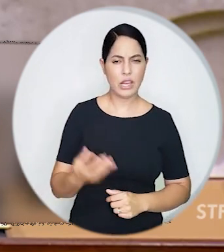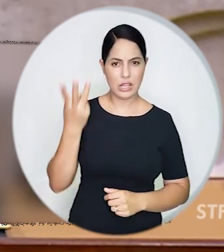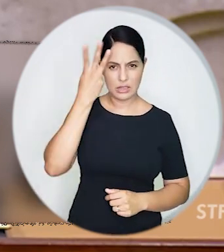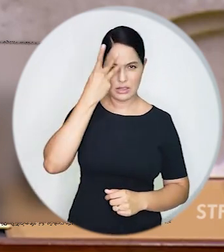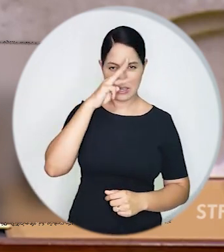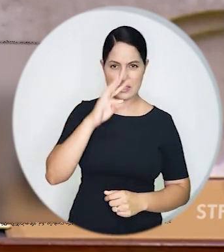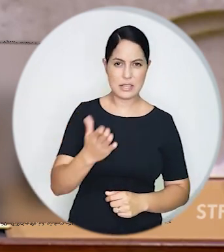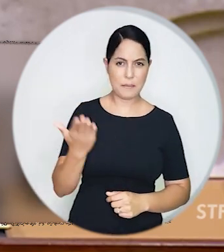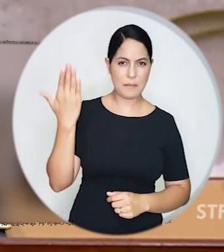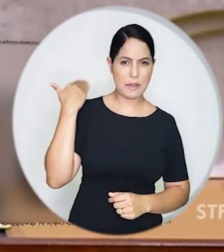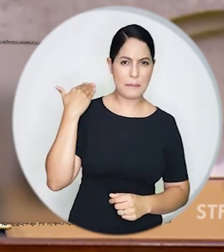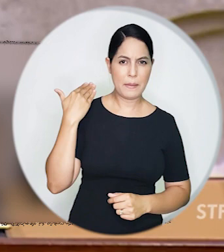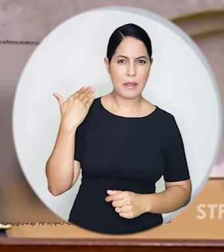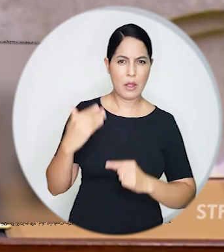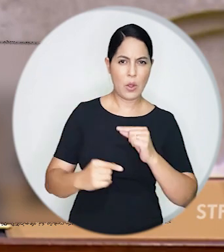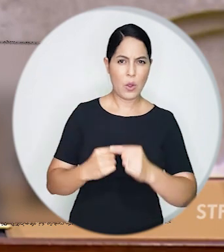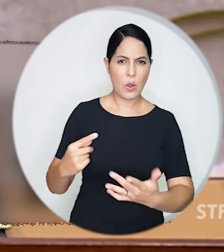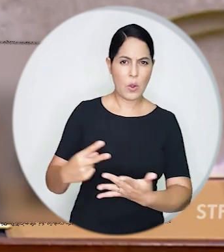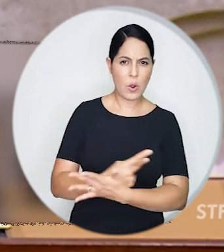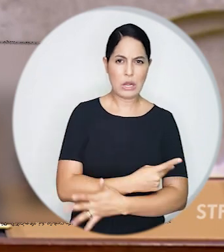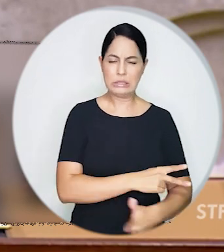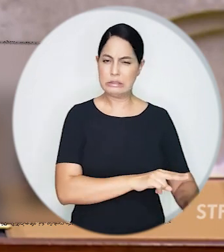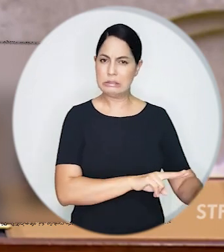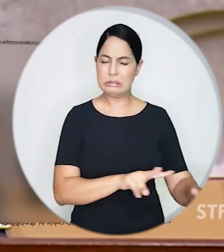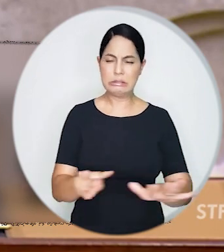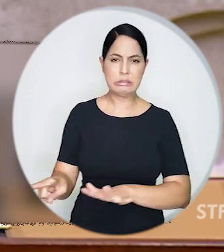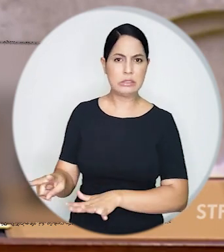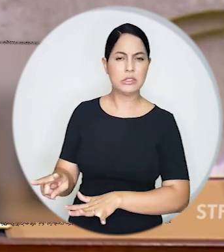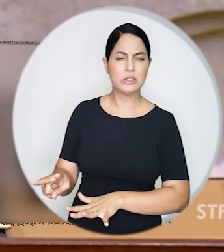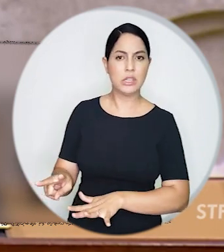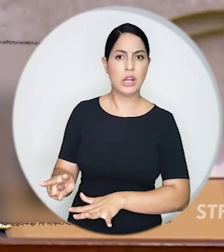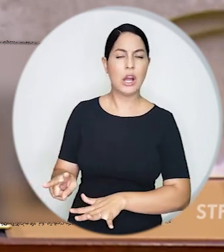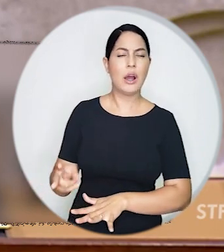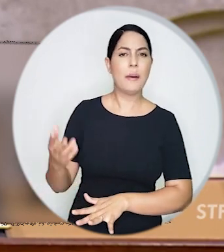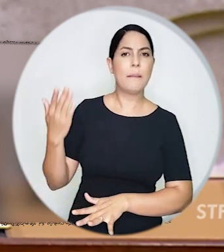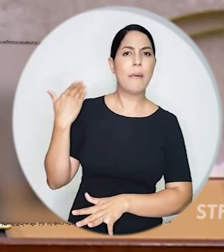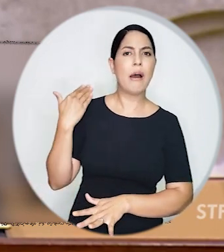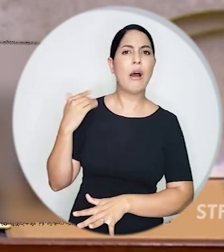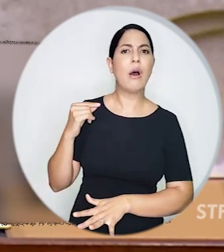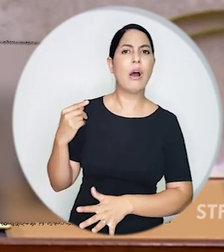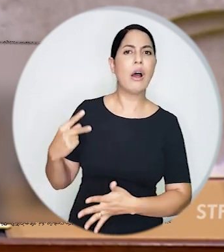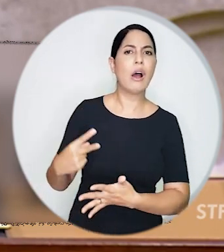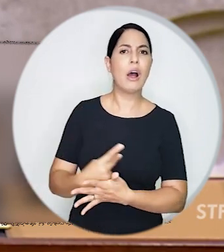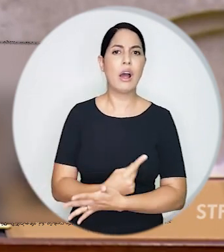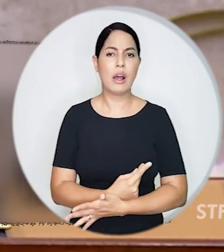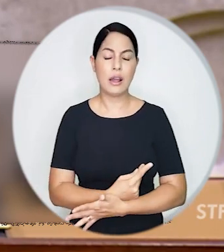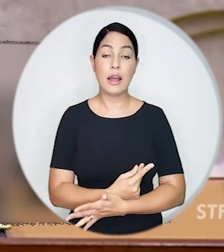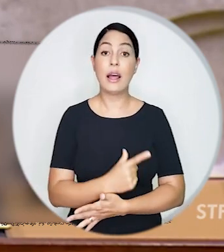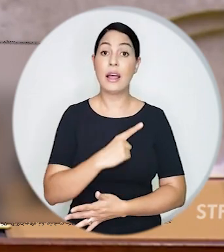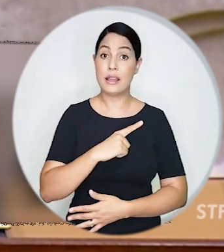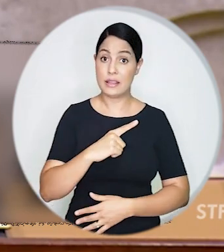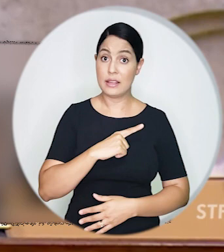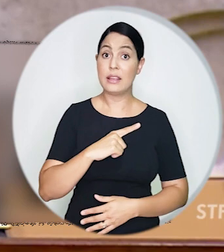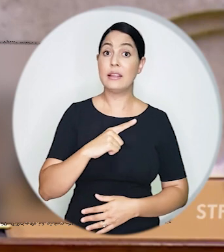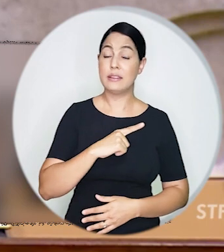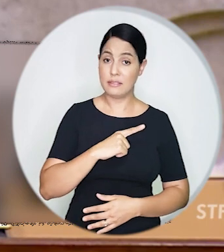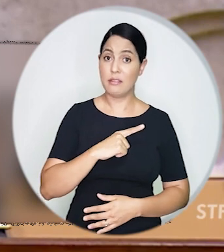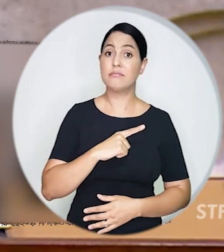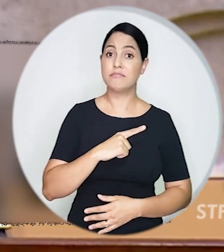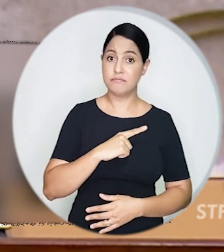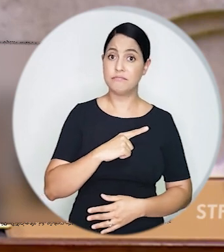Há 3 semanas, o emblemático prédio histórico onde nos encontramos,